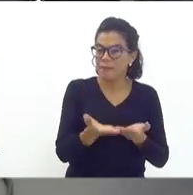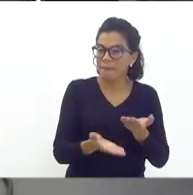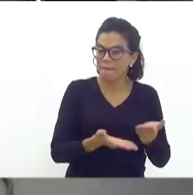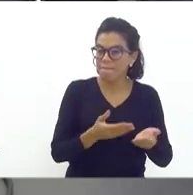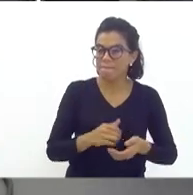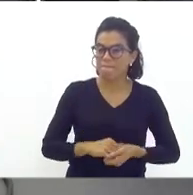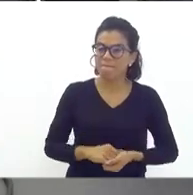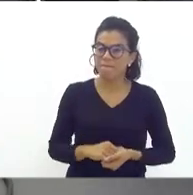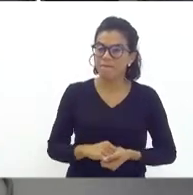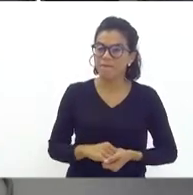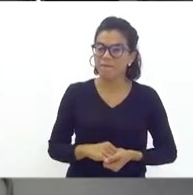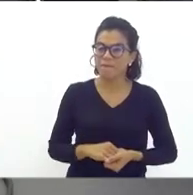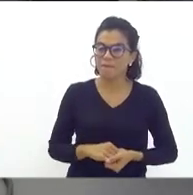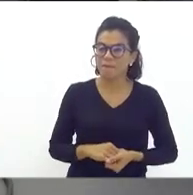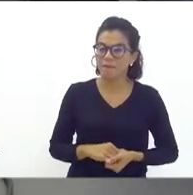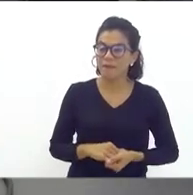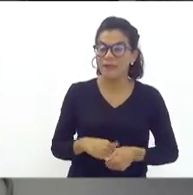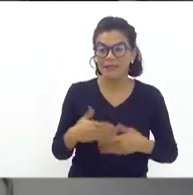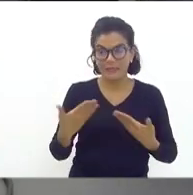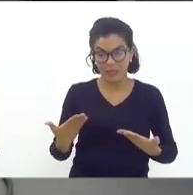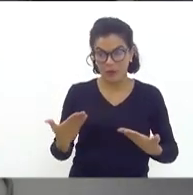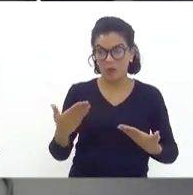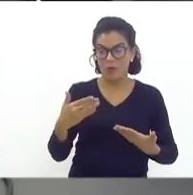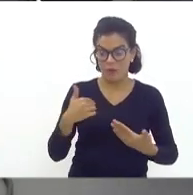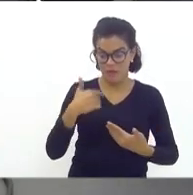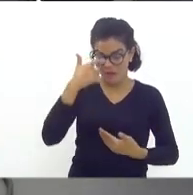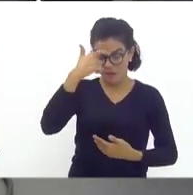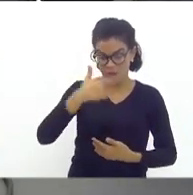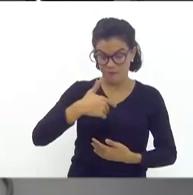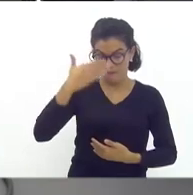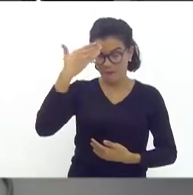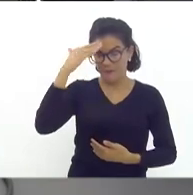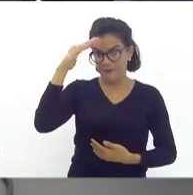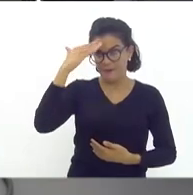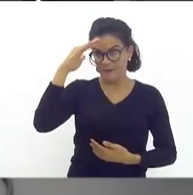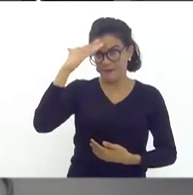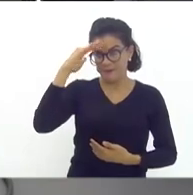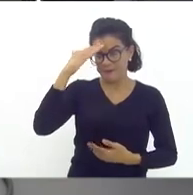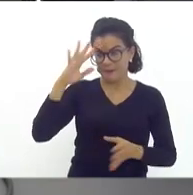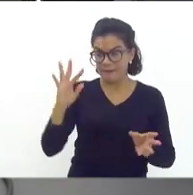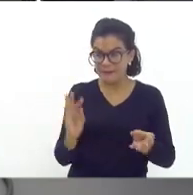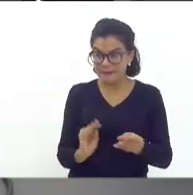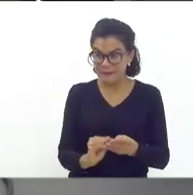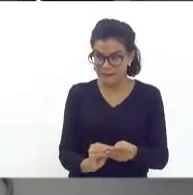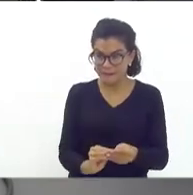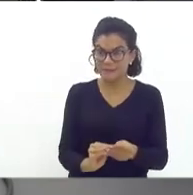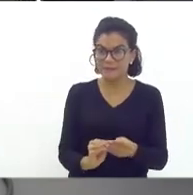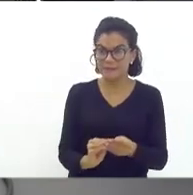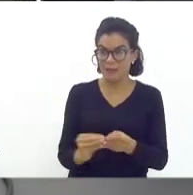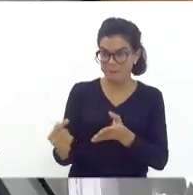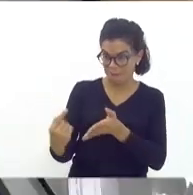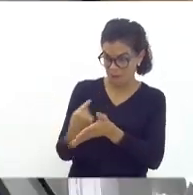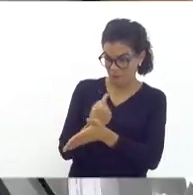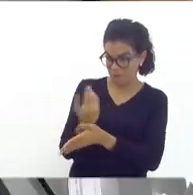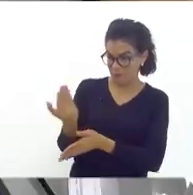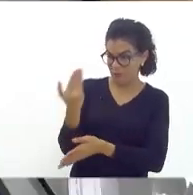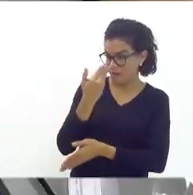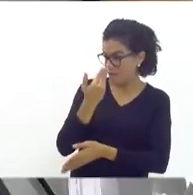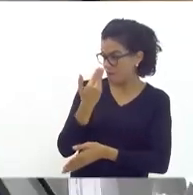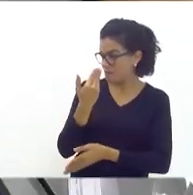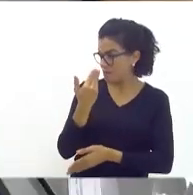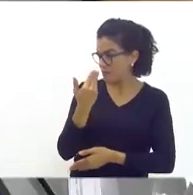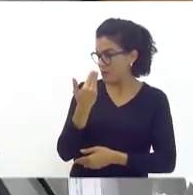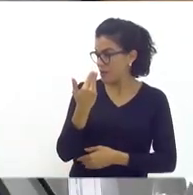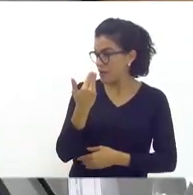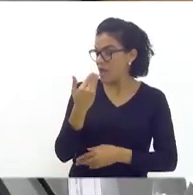a linha até lá Pelo que eu entendi do queixo não não Pelo que eu entendi do questionamento do Senhor